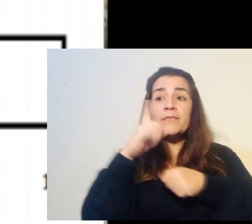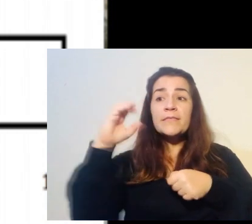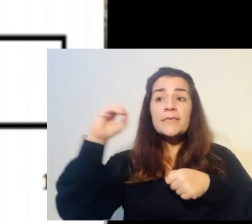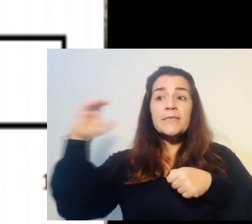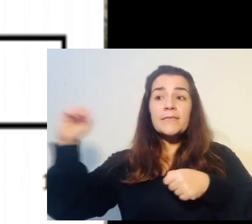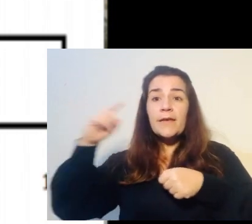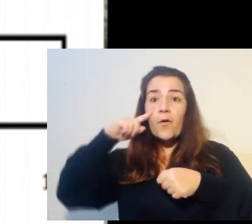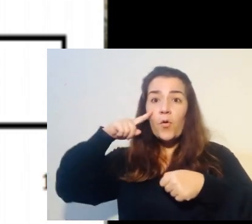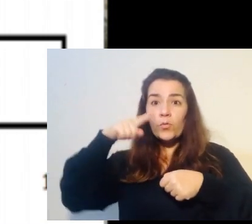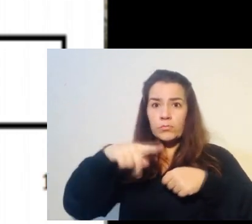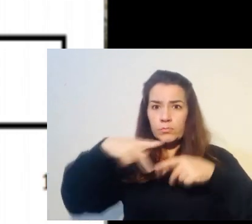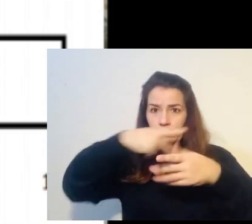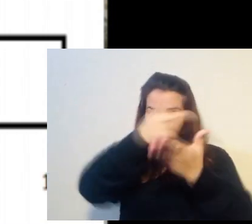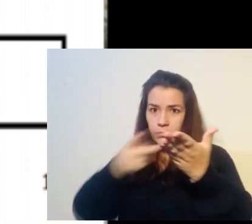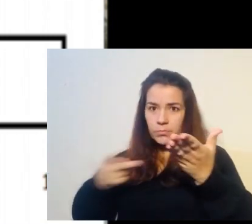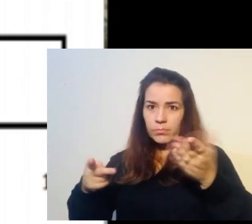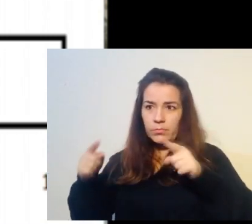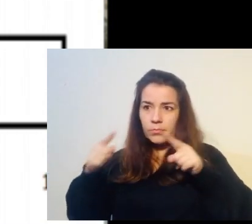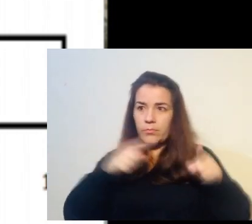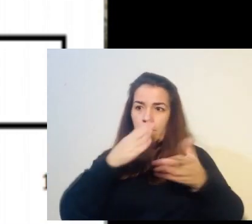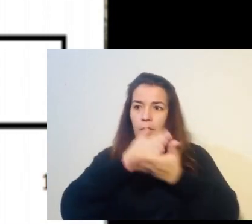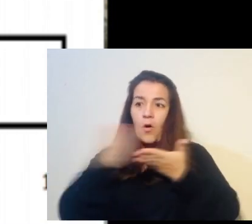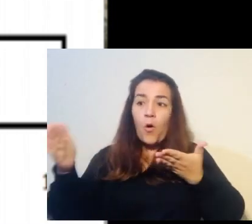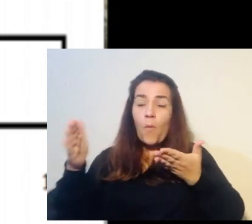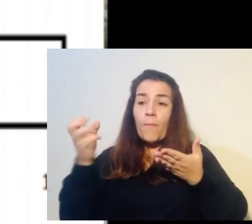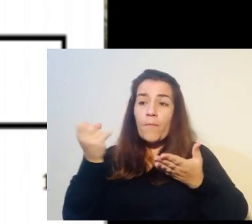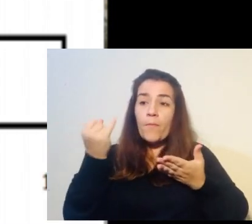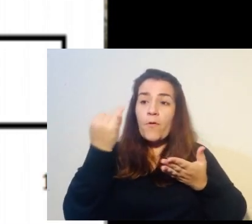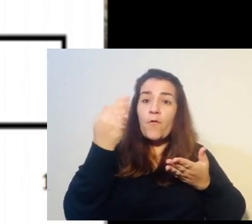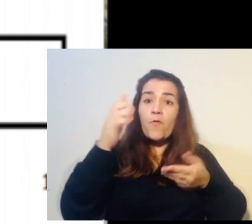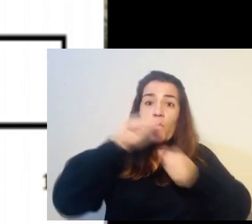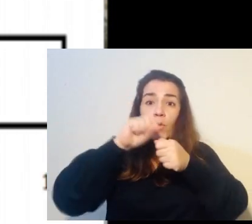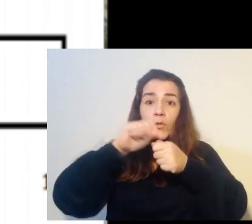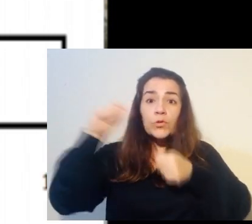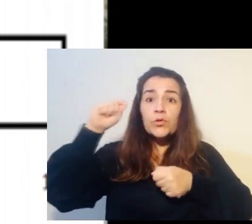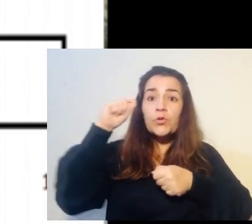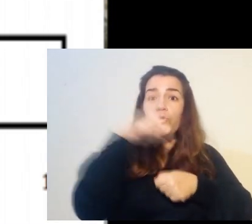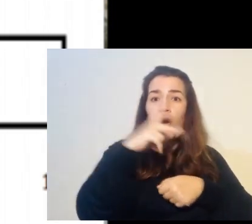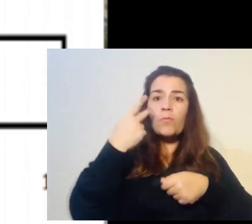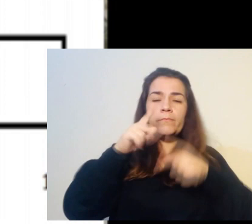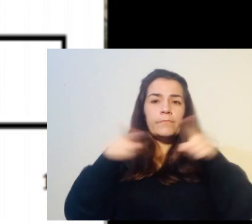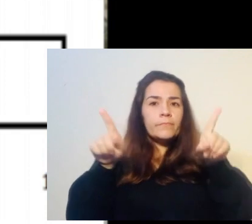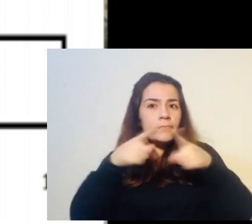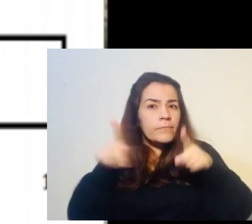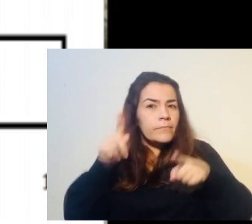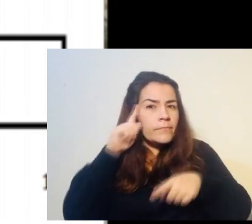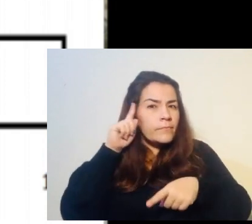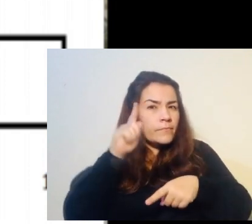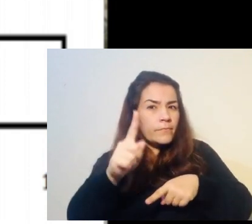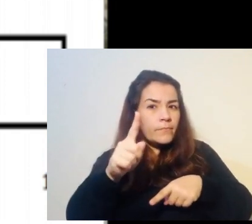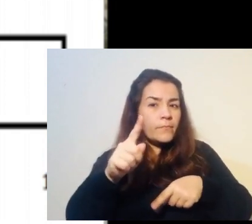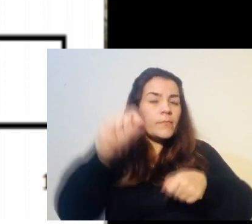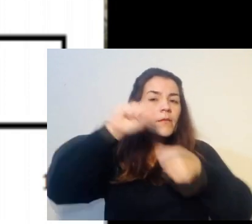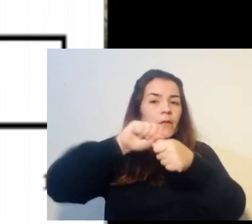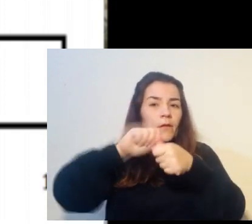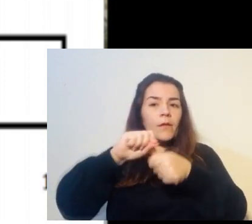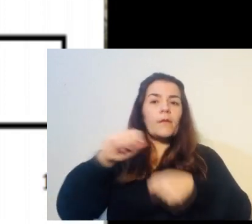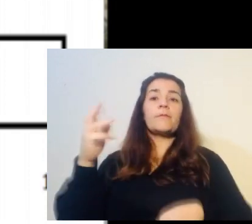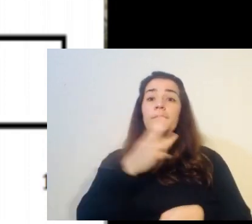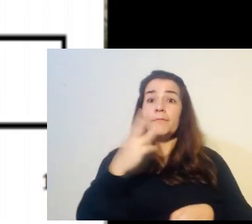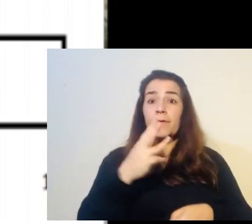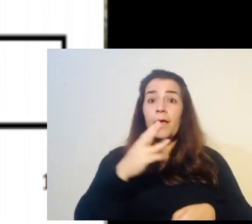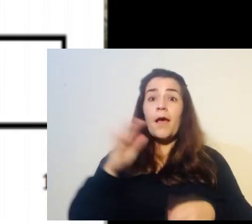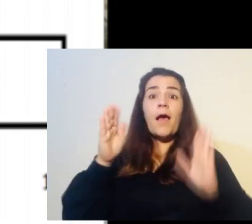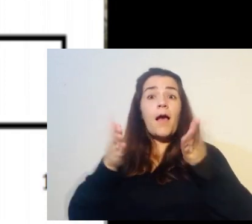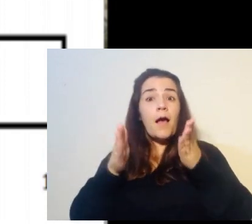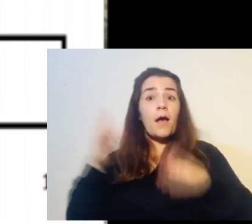estar na figura, a gente começa a calcular os outros buracos. Então, fizemos a terceira etapa,